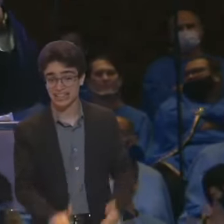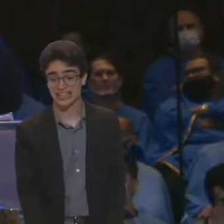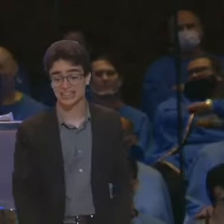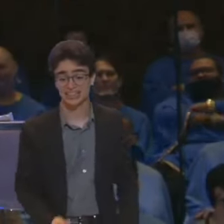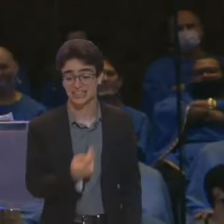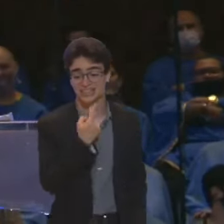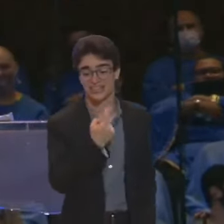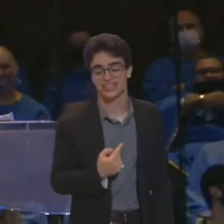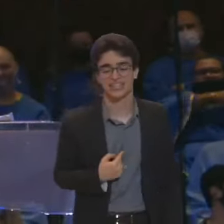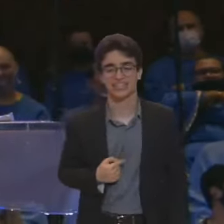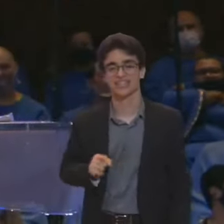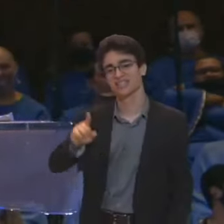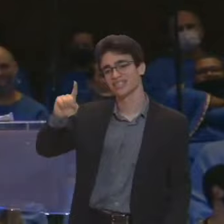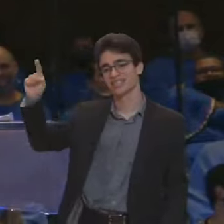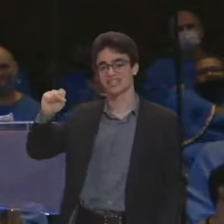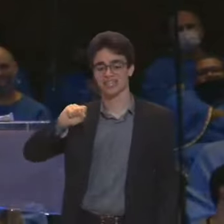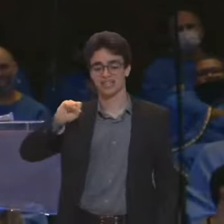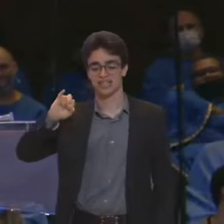Eu estava na Síria